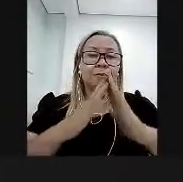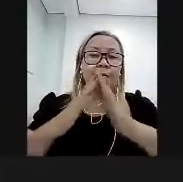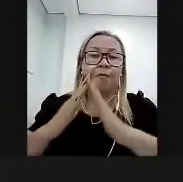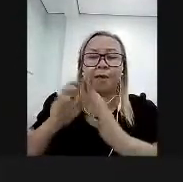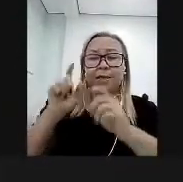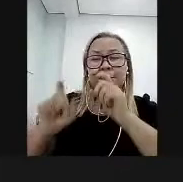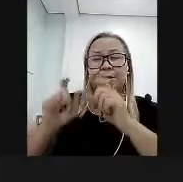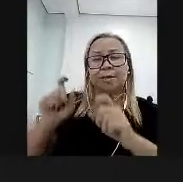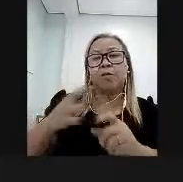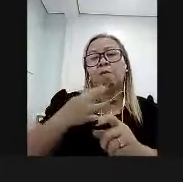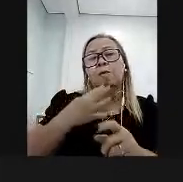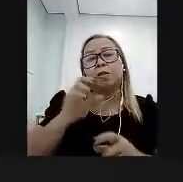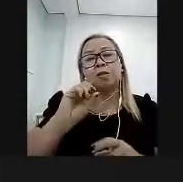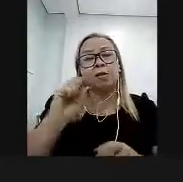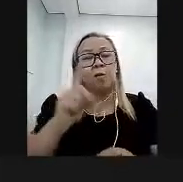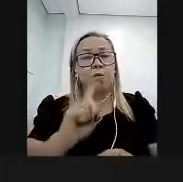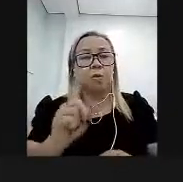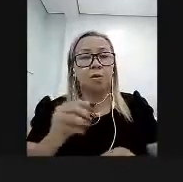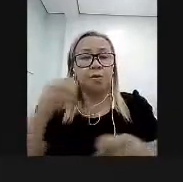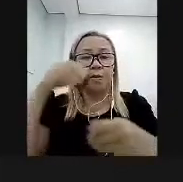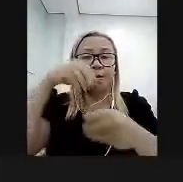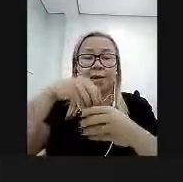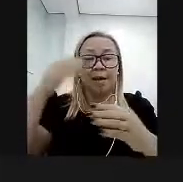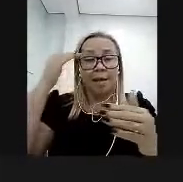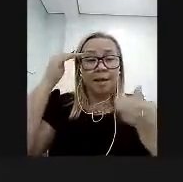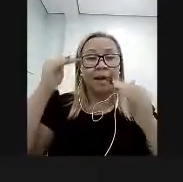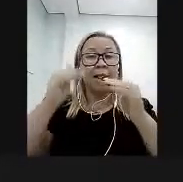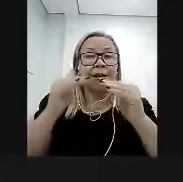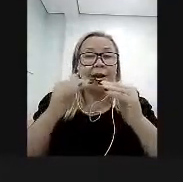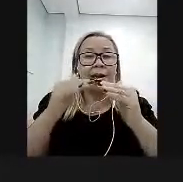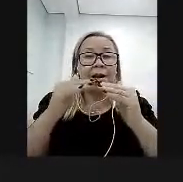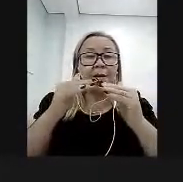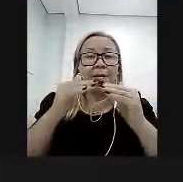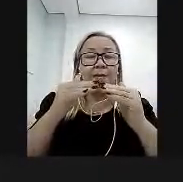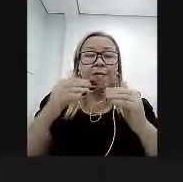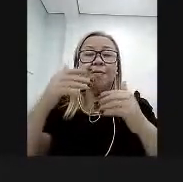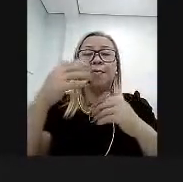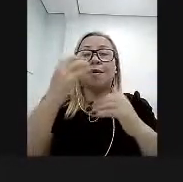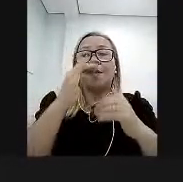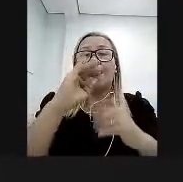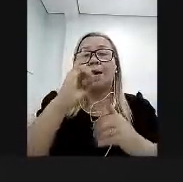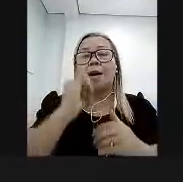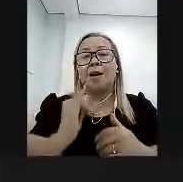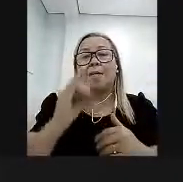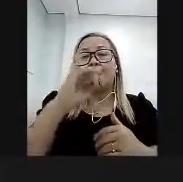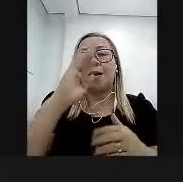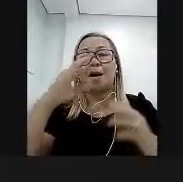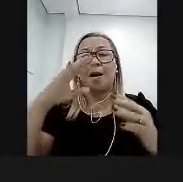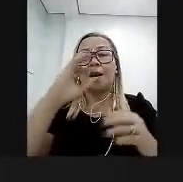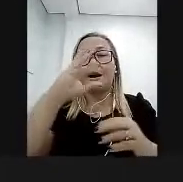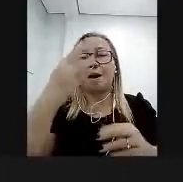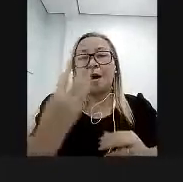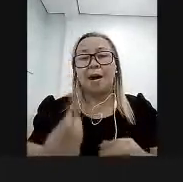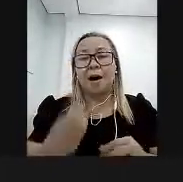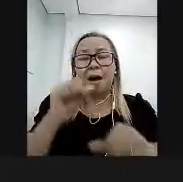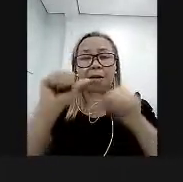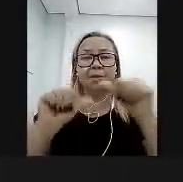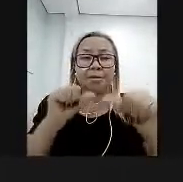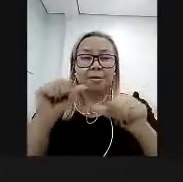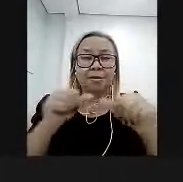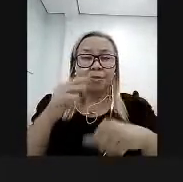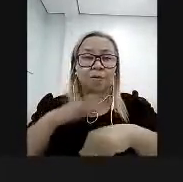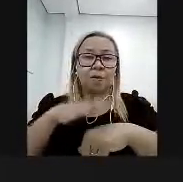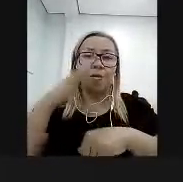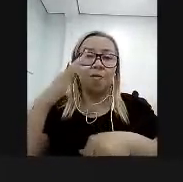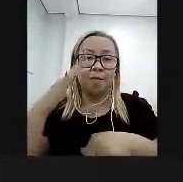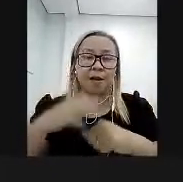À medida que você entra em acordo, a obra ela fica mais harmônica, fica mais fluida. Ela se transforma mais, na verdade. O